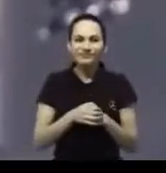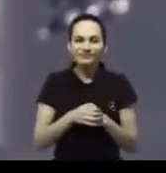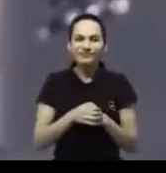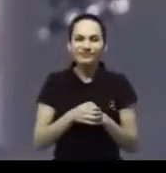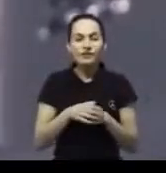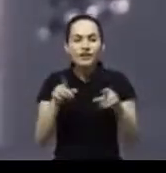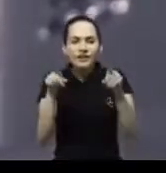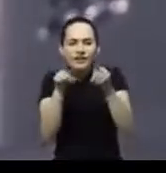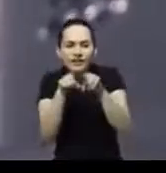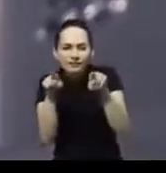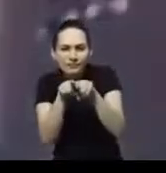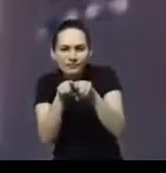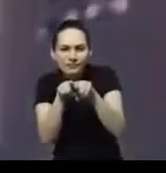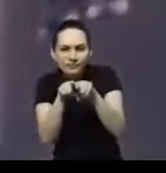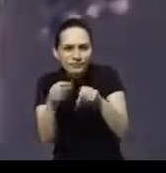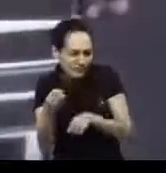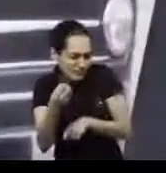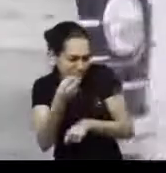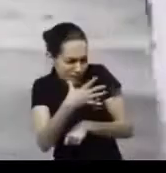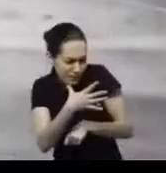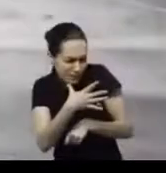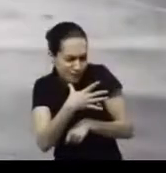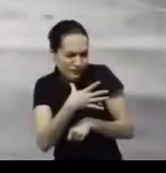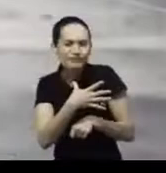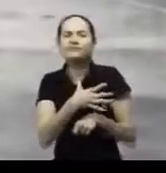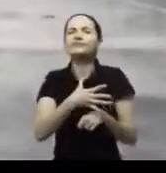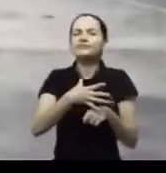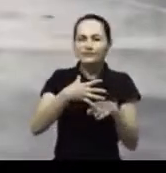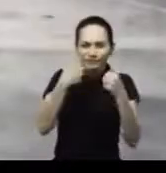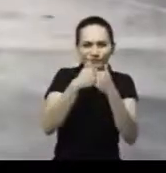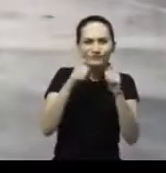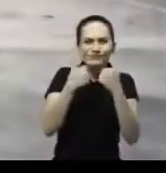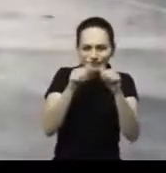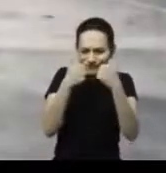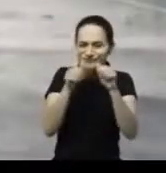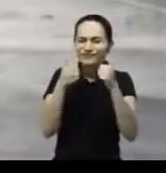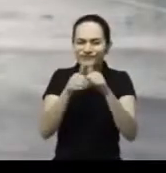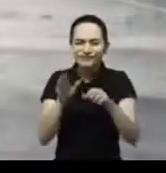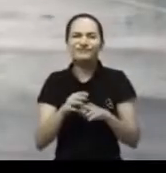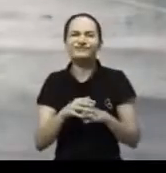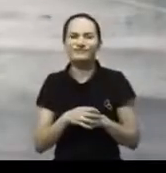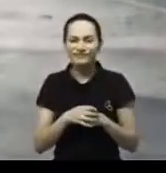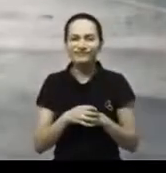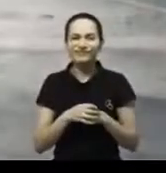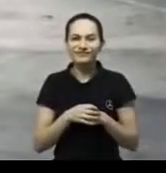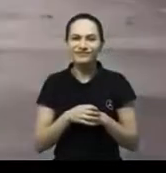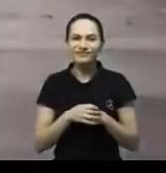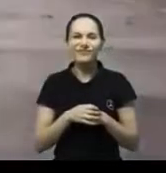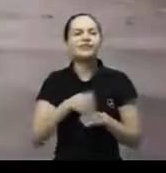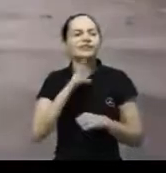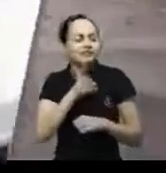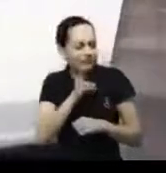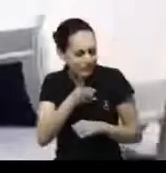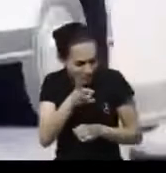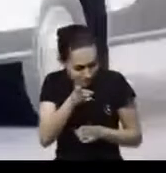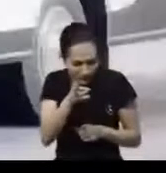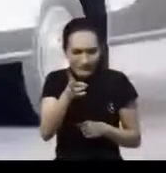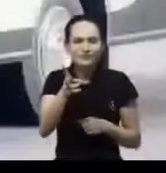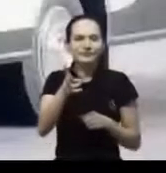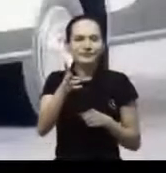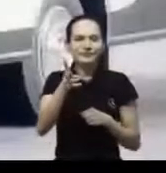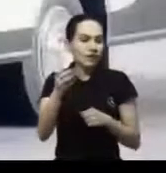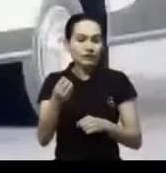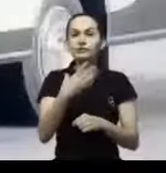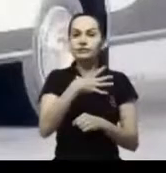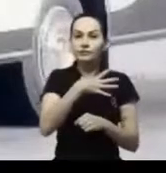além do revolucionário o321h o Monobloco que sempre esteve